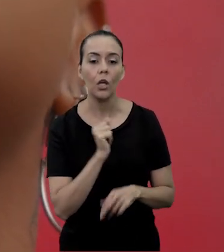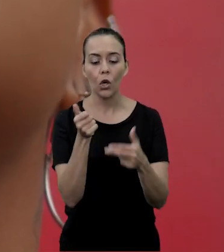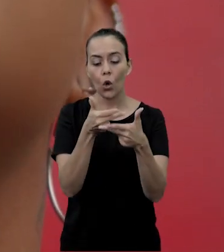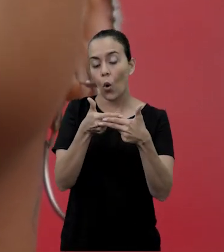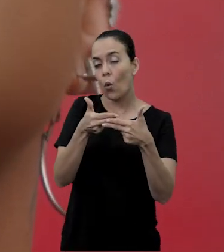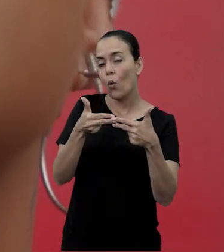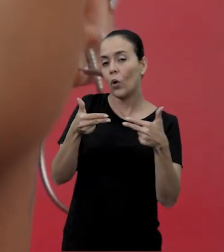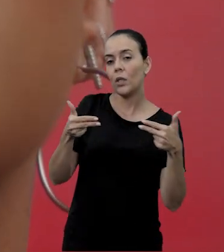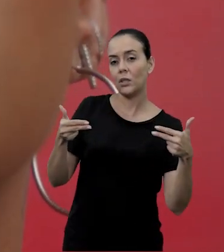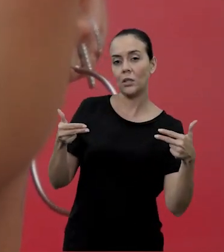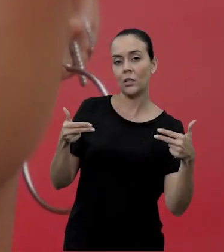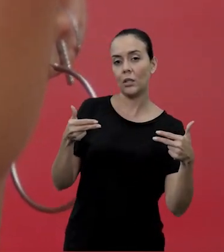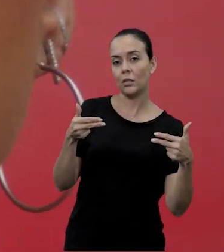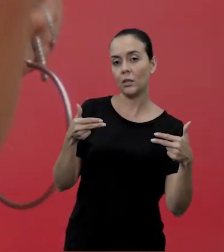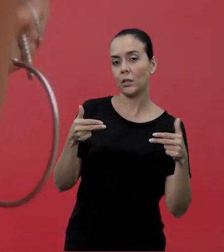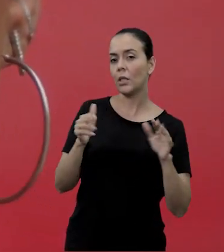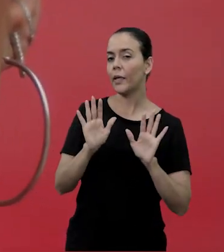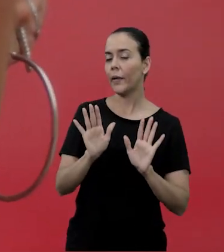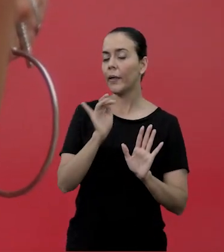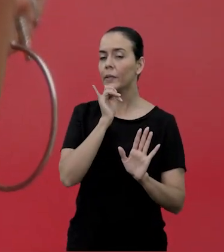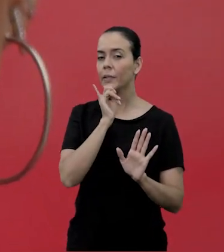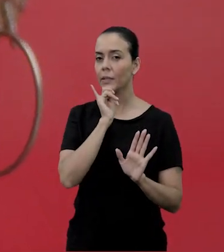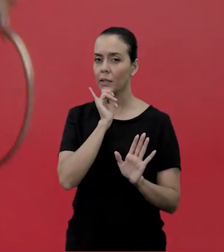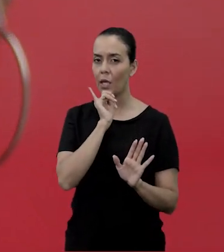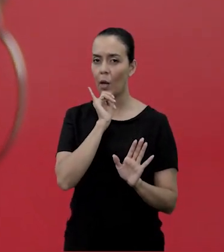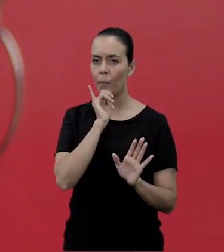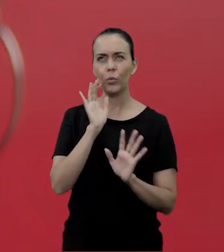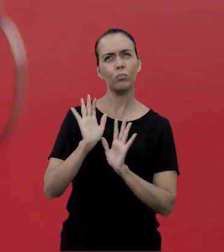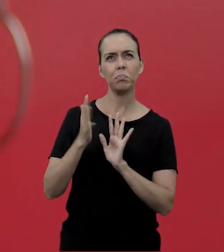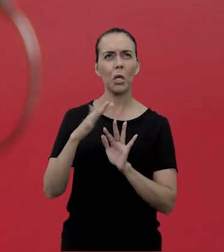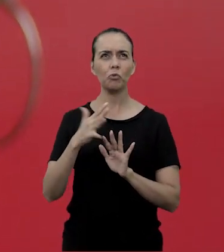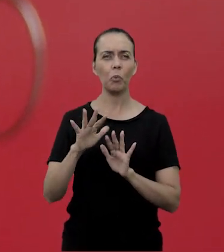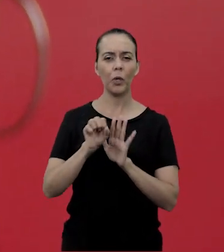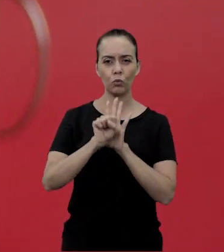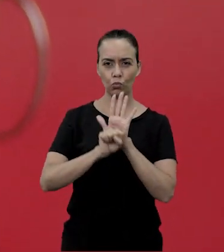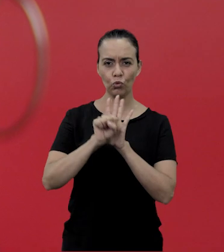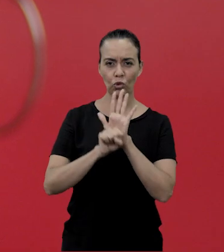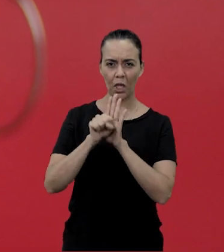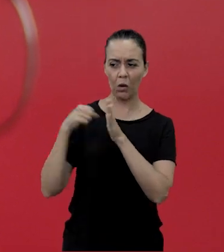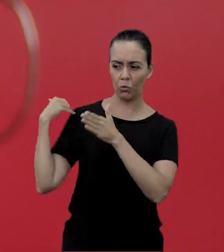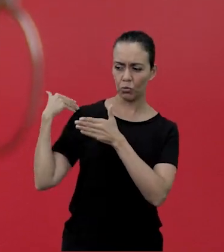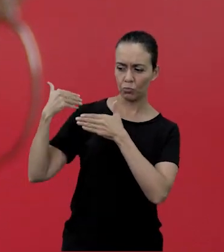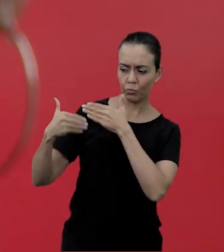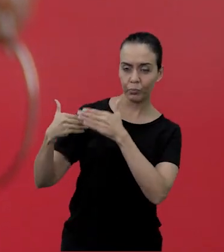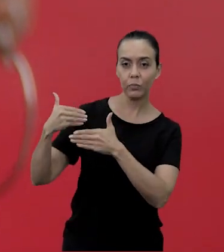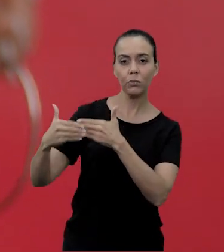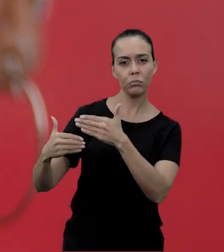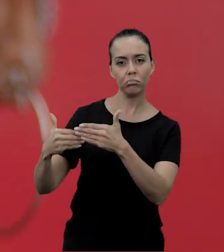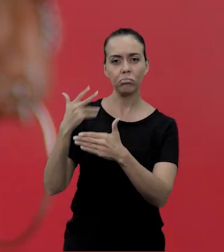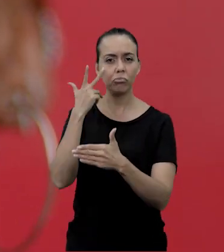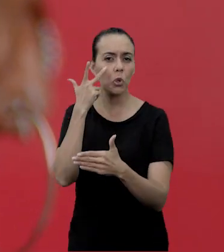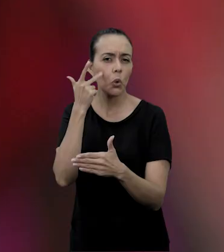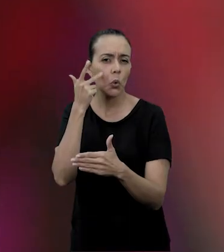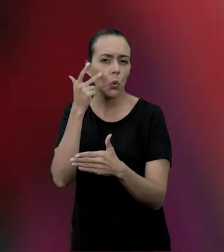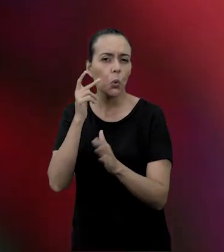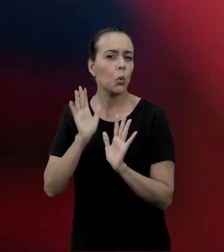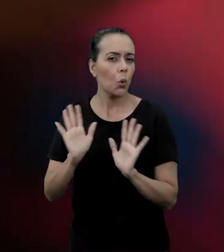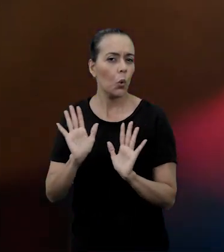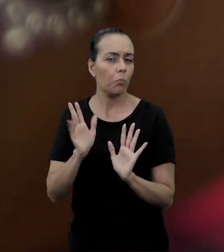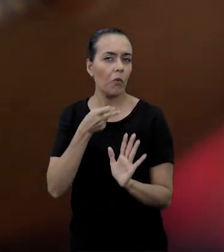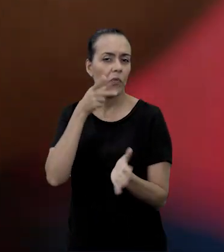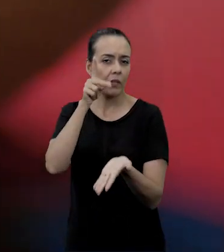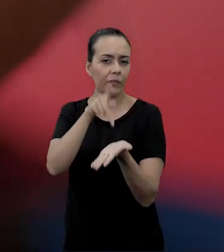de coisa que mais recentemente, nos últimos séculos, nós atribuímos mais normalmente,